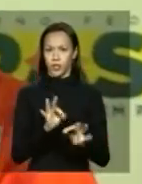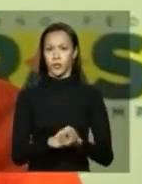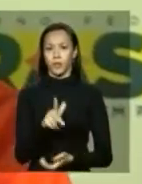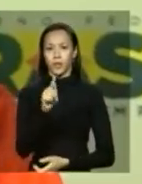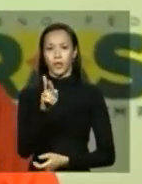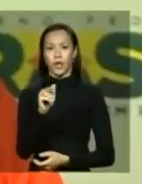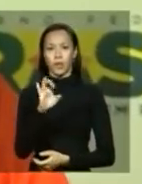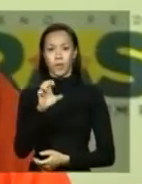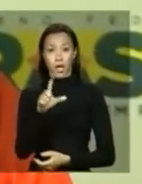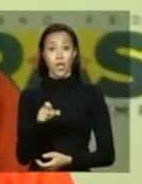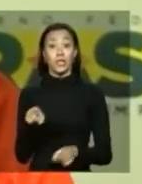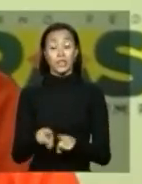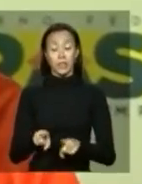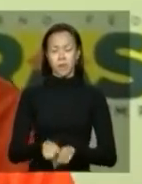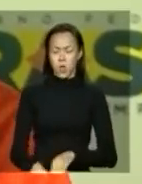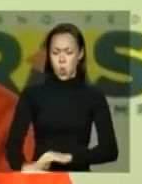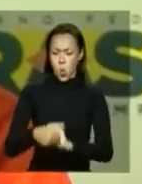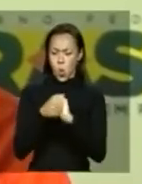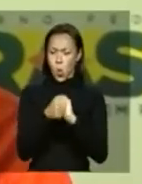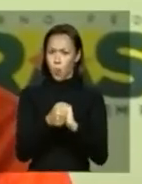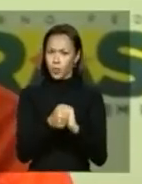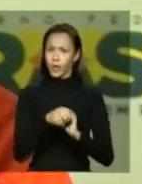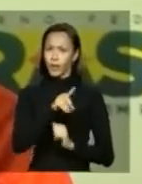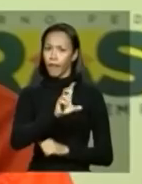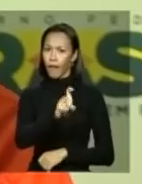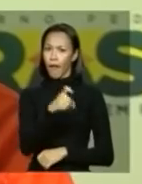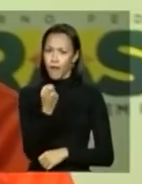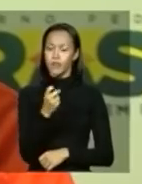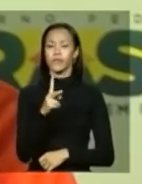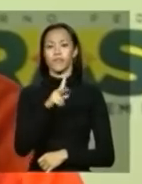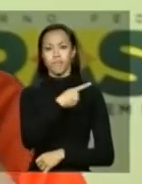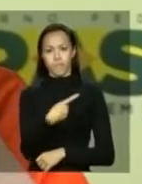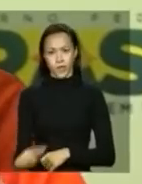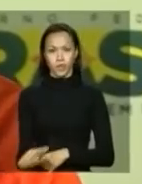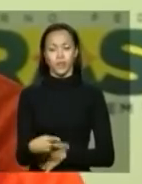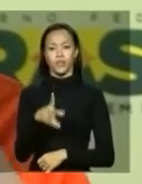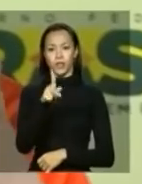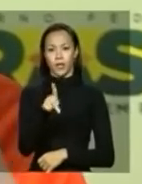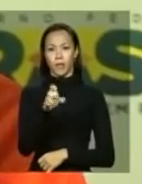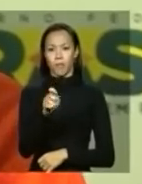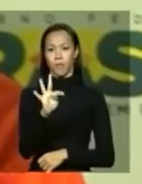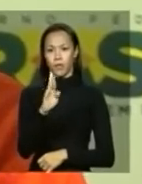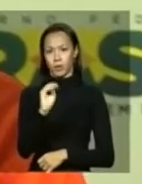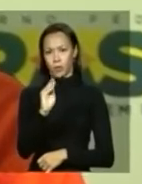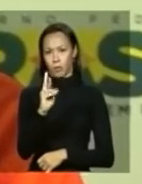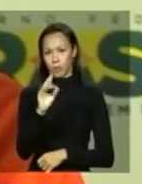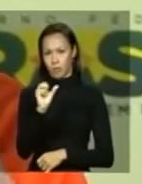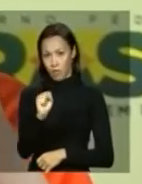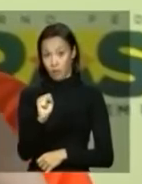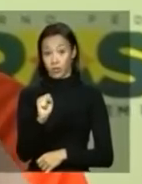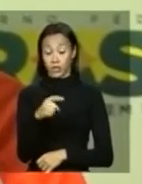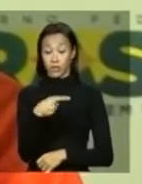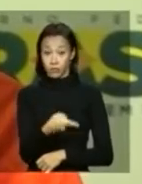mas cumprimentá-lo, sobretudo, como ex-presidente da Petrobras e